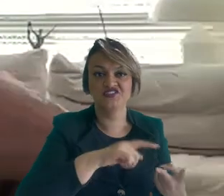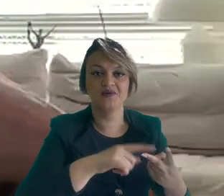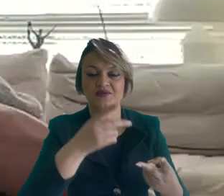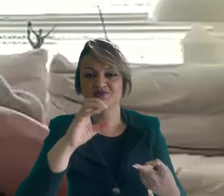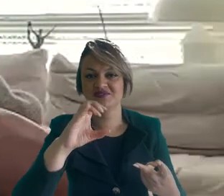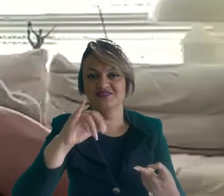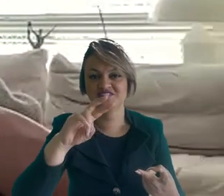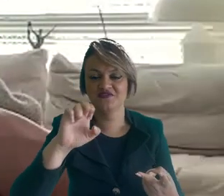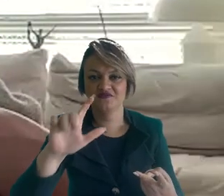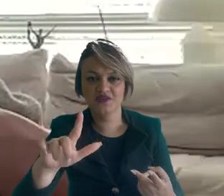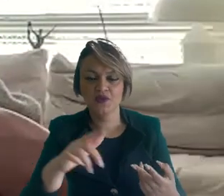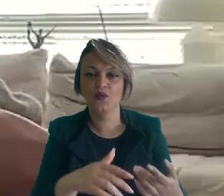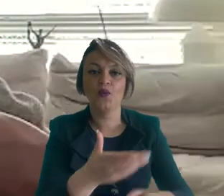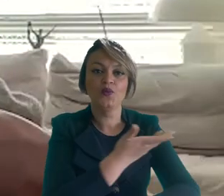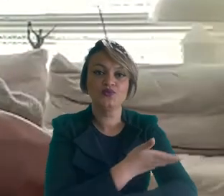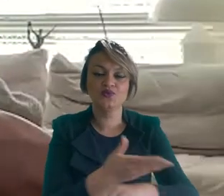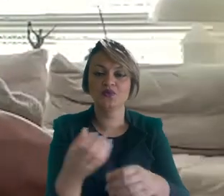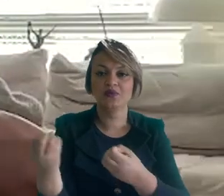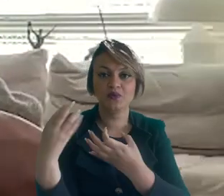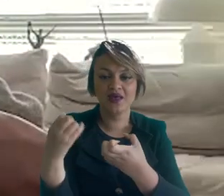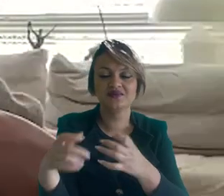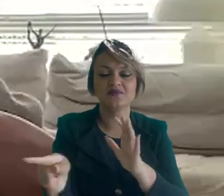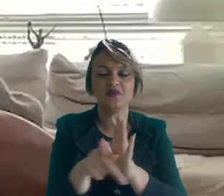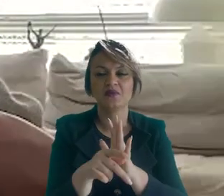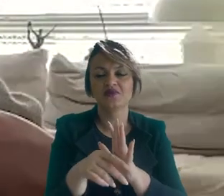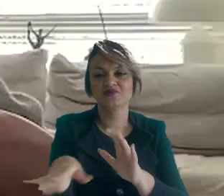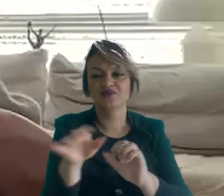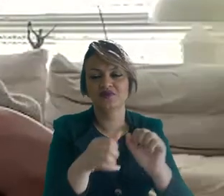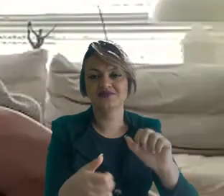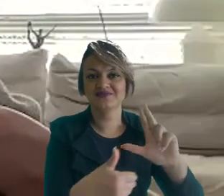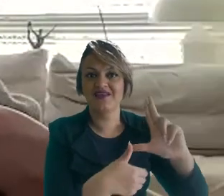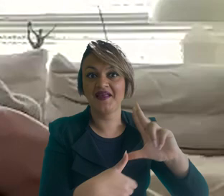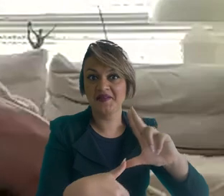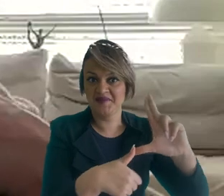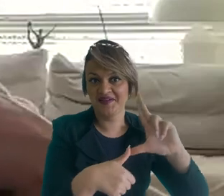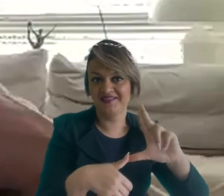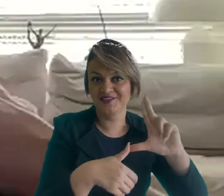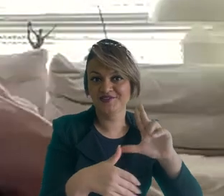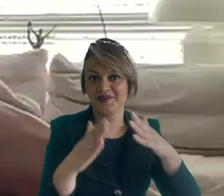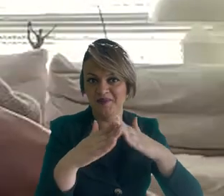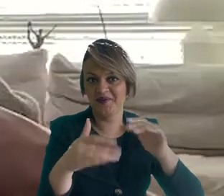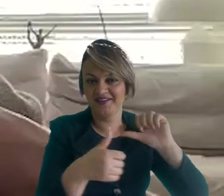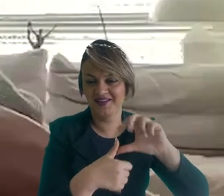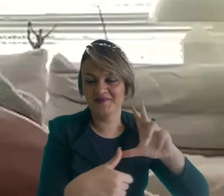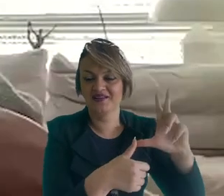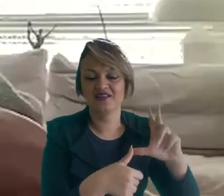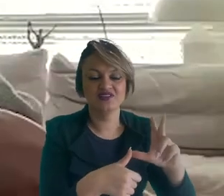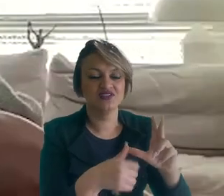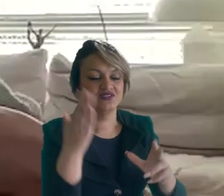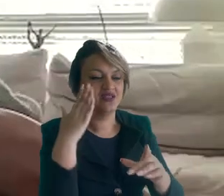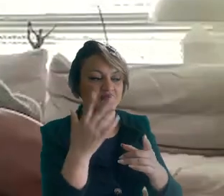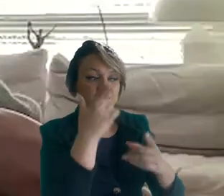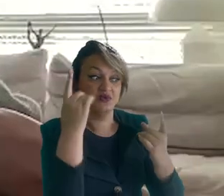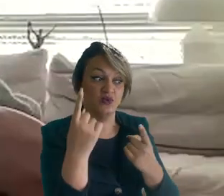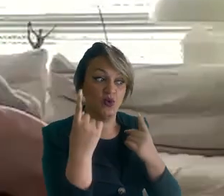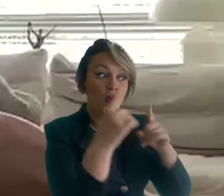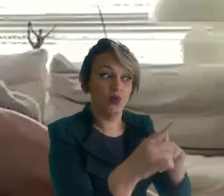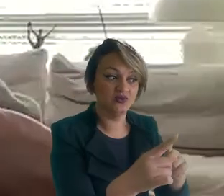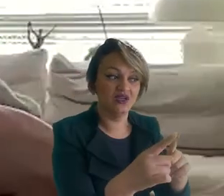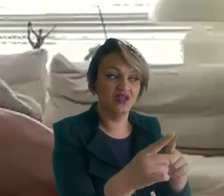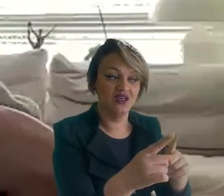das nossas tradições latinas nós temos dúvida de que fazendo mal ao outro estamos